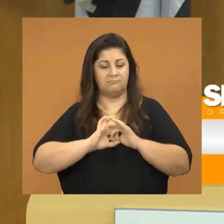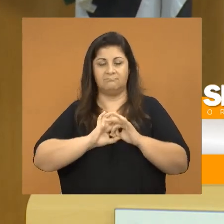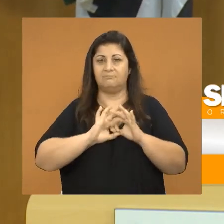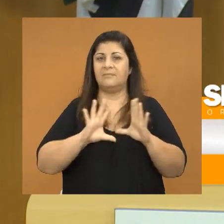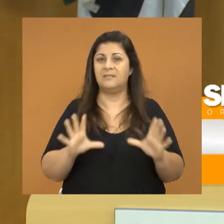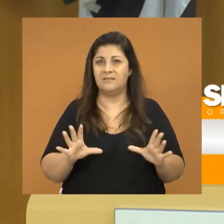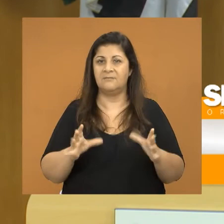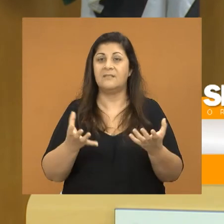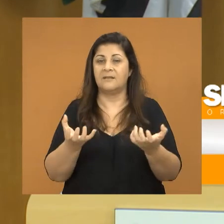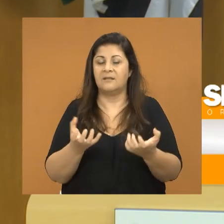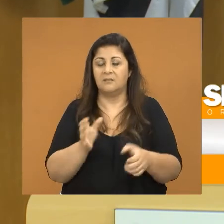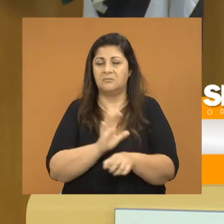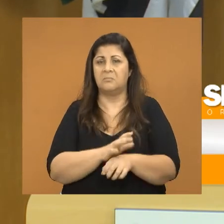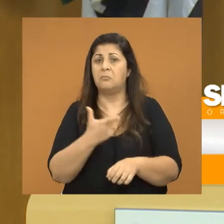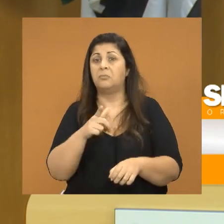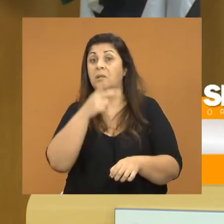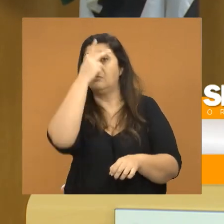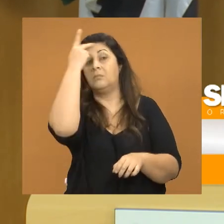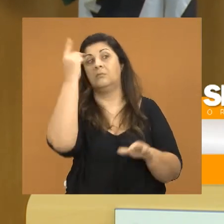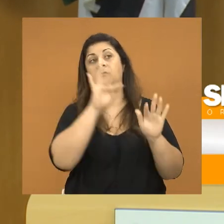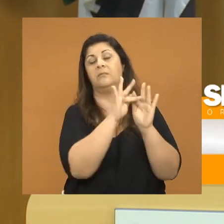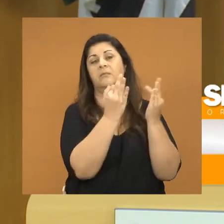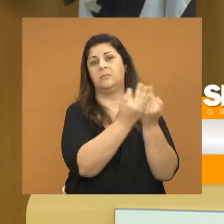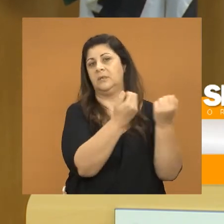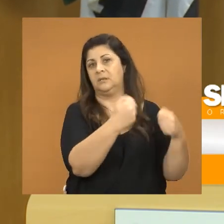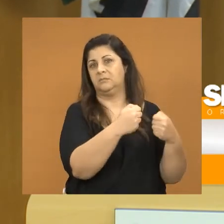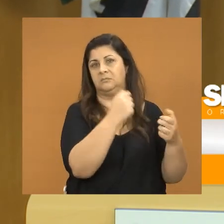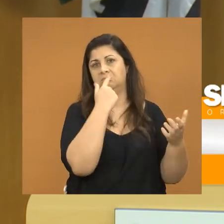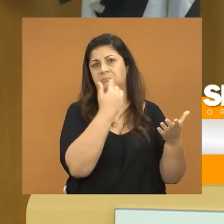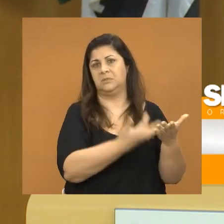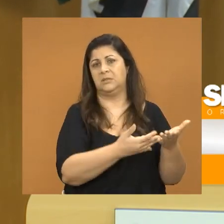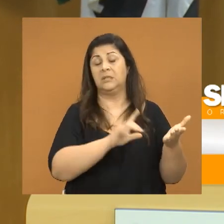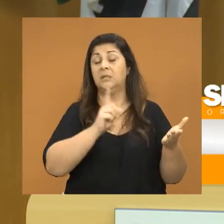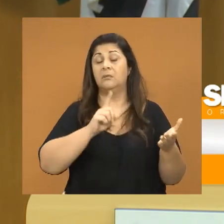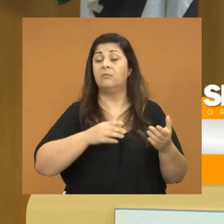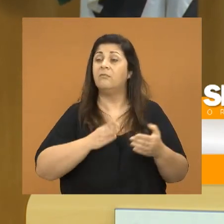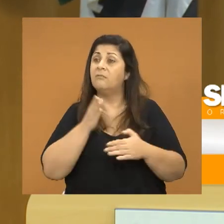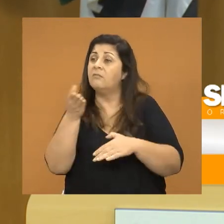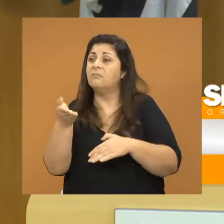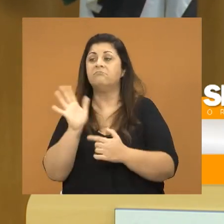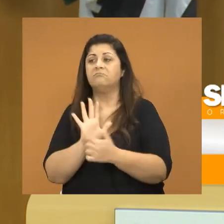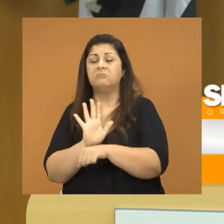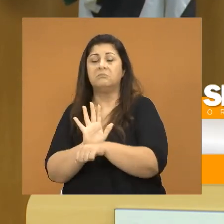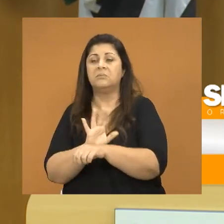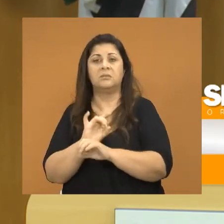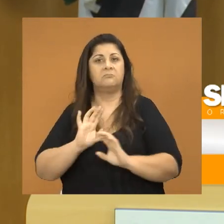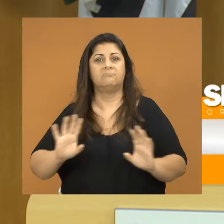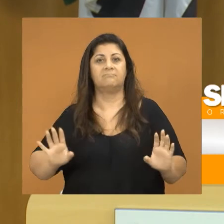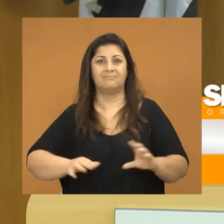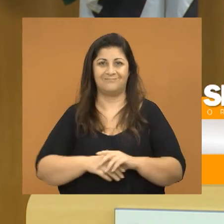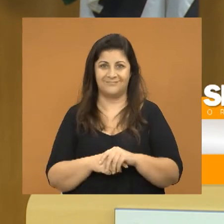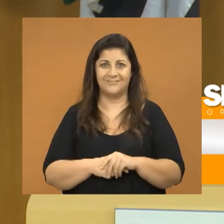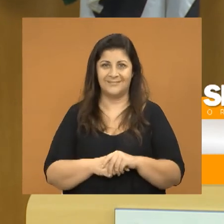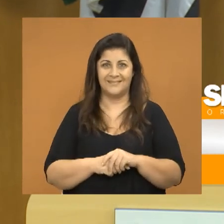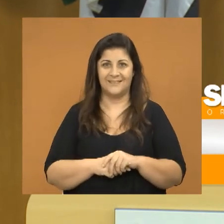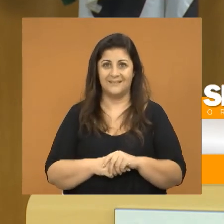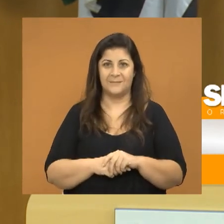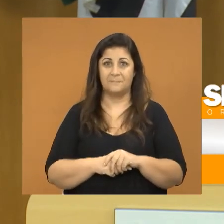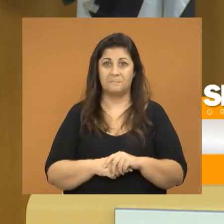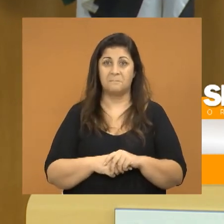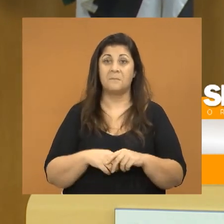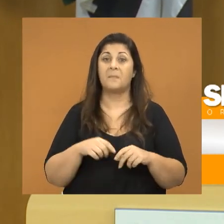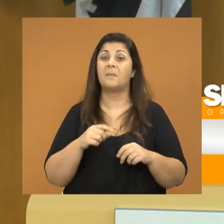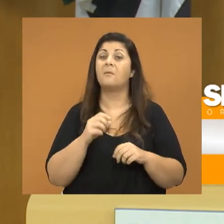espontaneamente, sem que haja parentes ou amigos próximos necessitando. Esse engajamento é fruto de um trabalho de